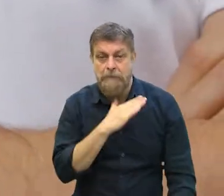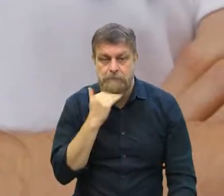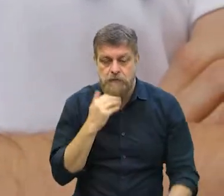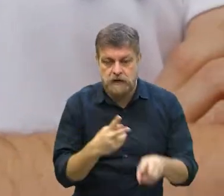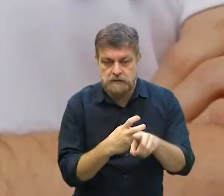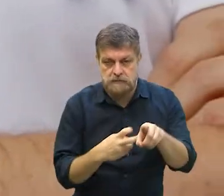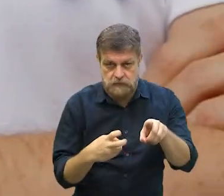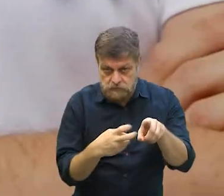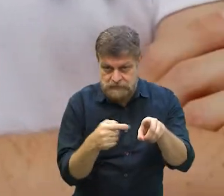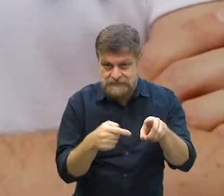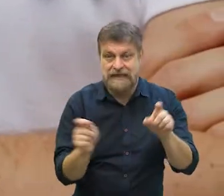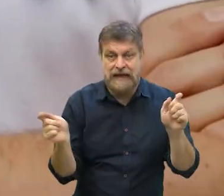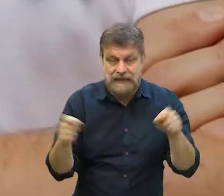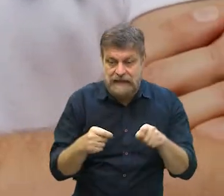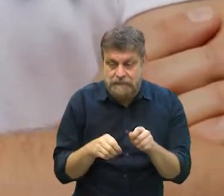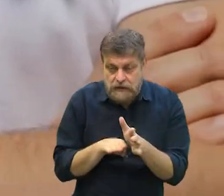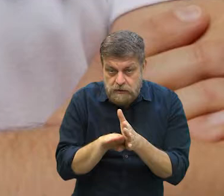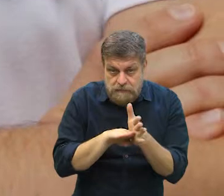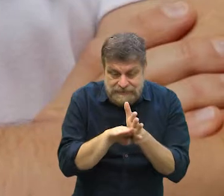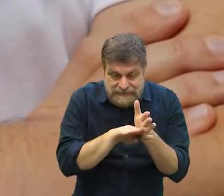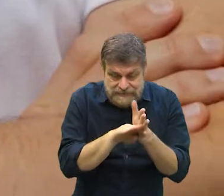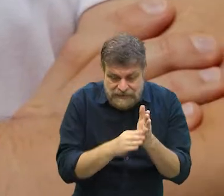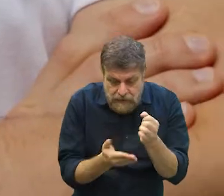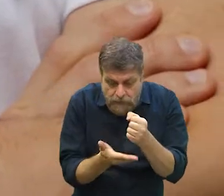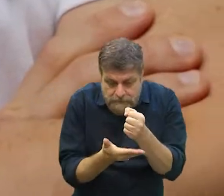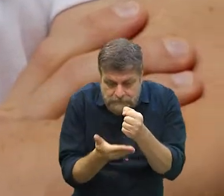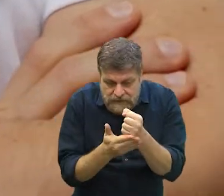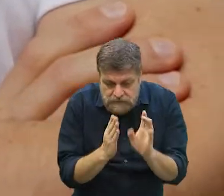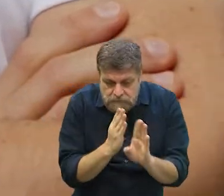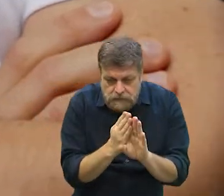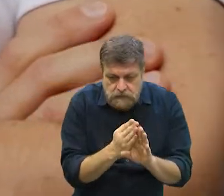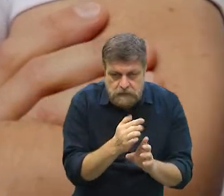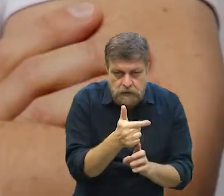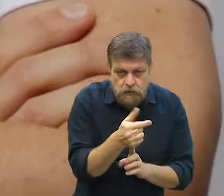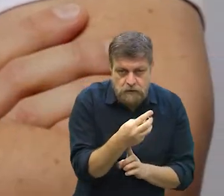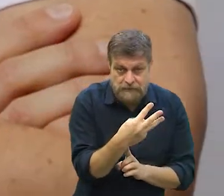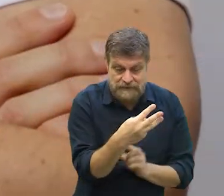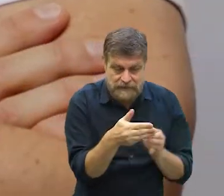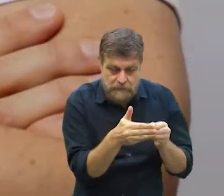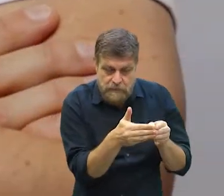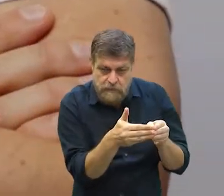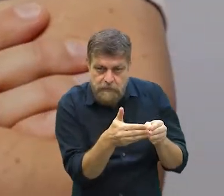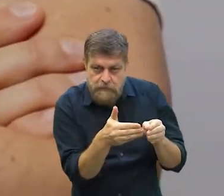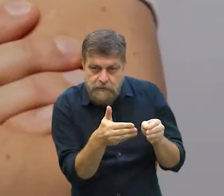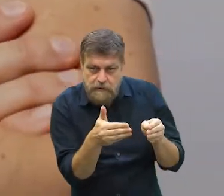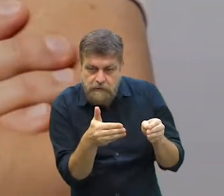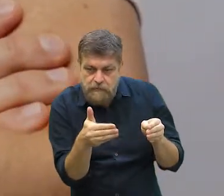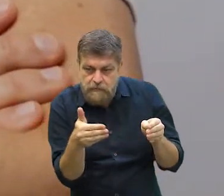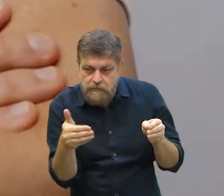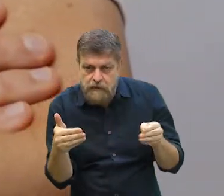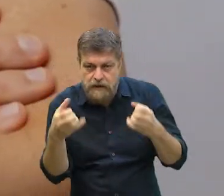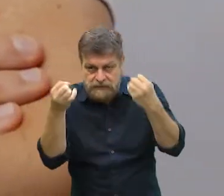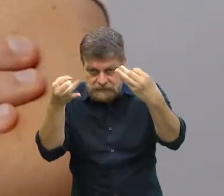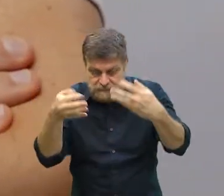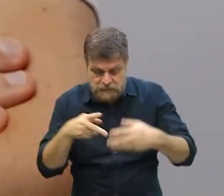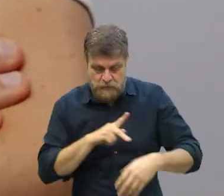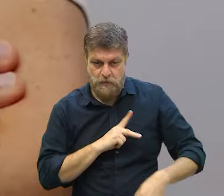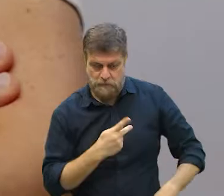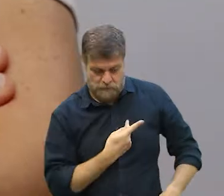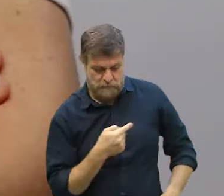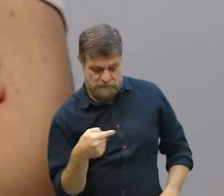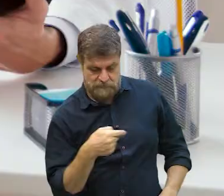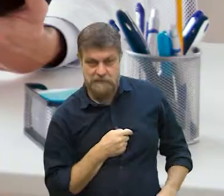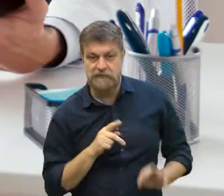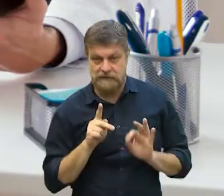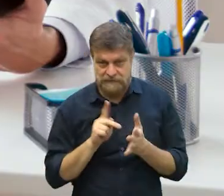pela doença, que é realmente o diagnóstico precoce. Então, desde 2003 para cá, como o Paulo explicou muito bem,